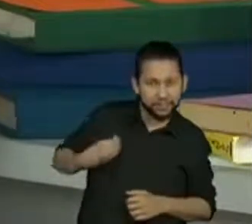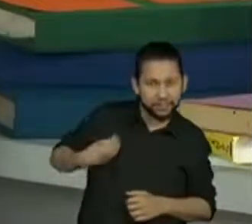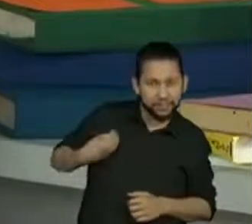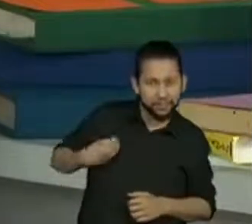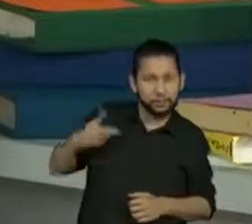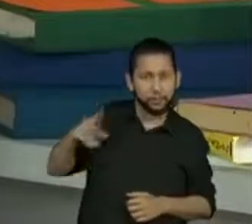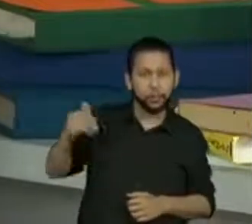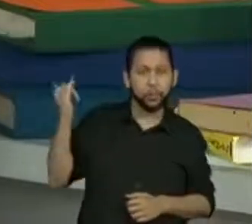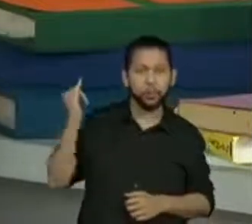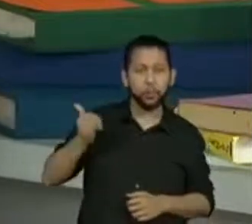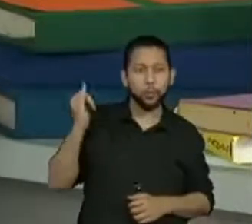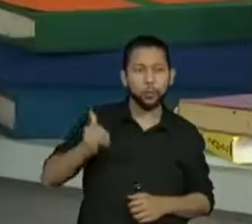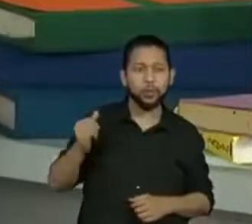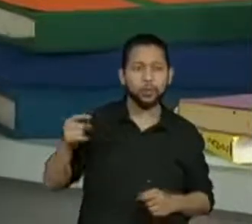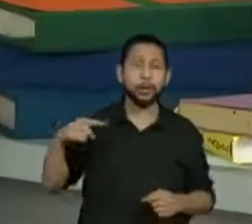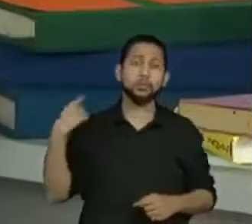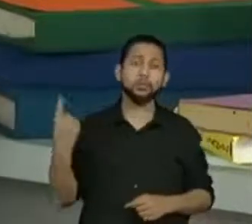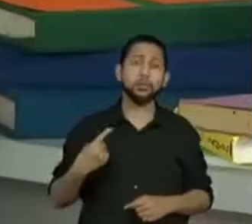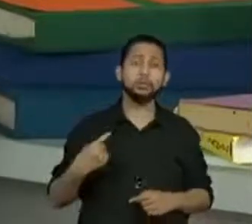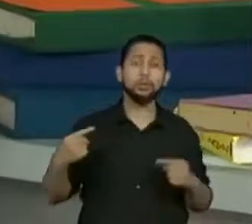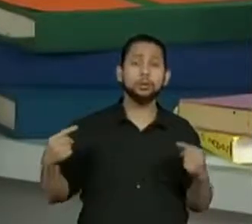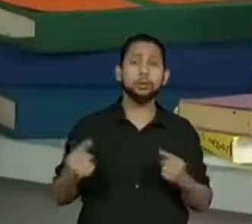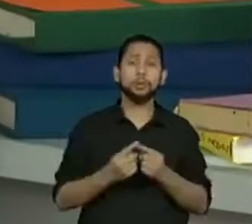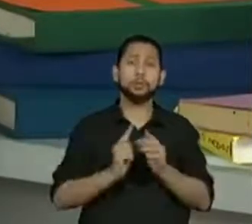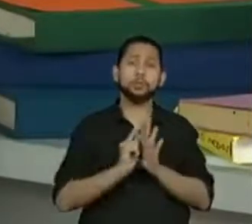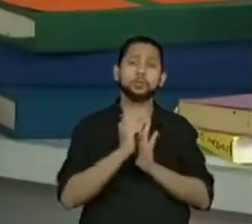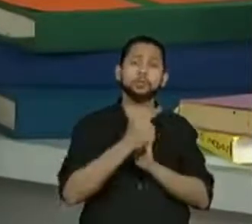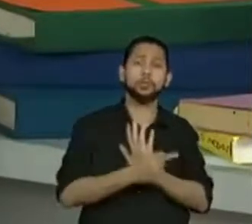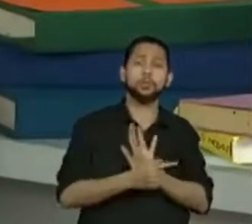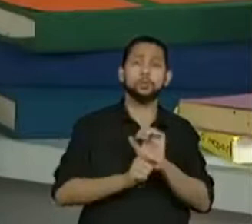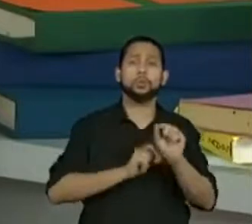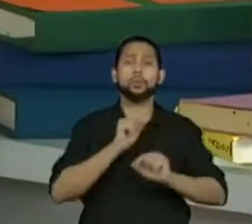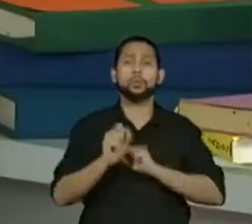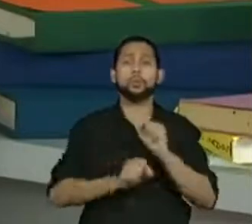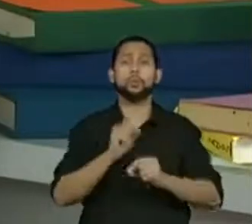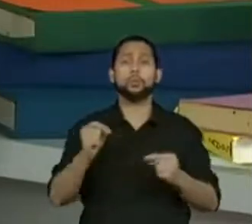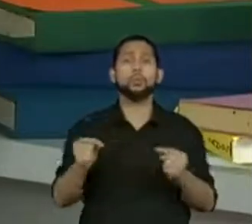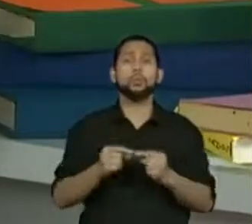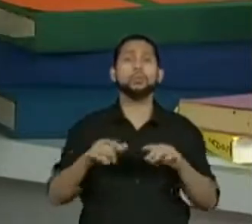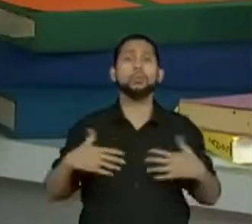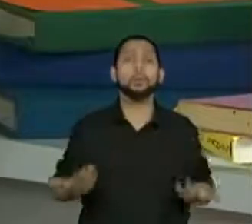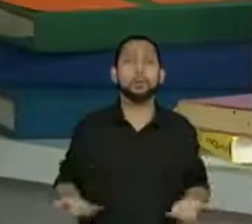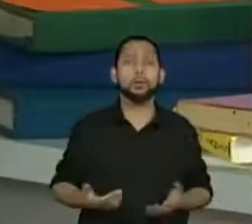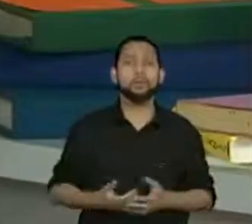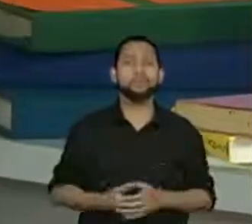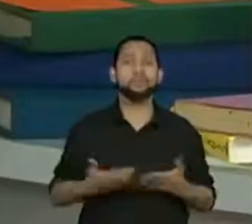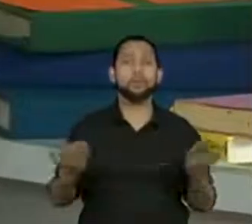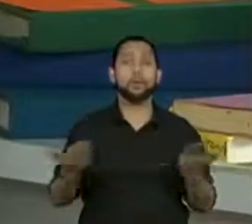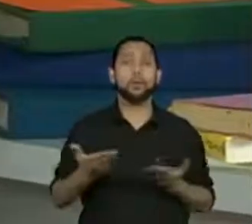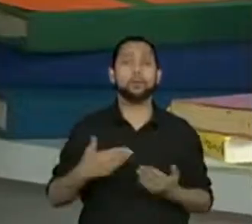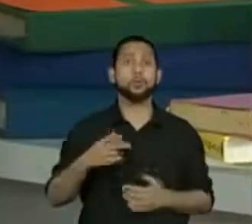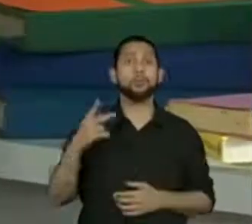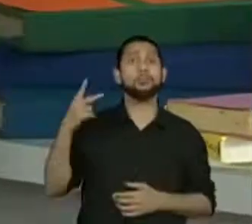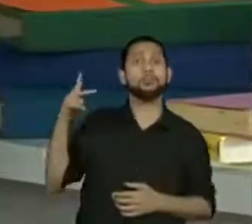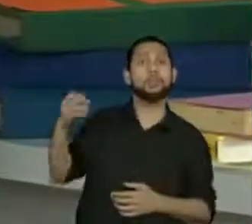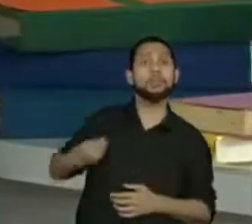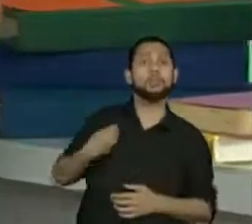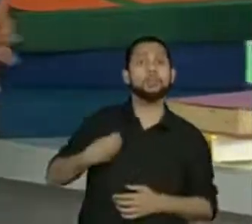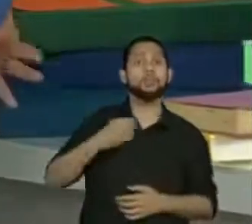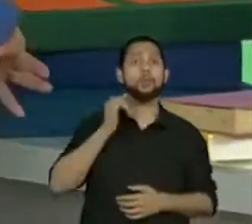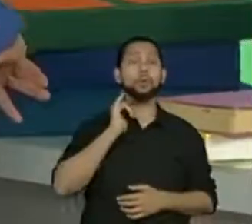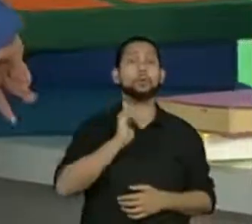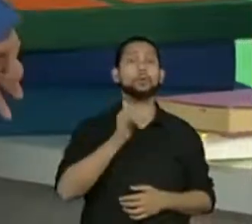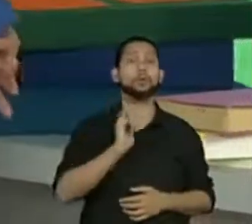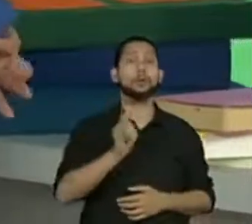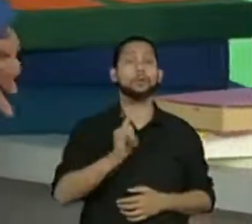do que que nós Qual é o gênero textual que a gente trata mesmo eu vou falar do baleal Bandeira para vocês e aí